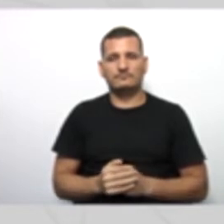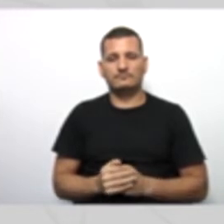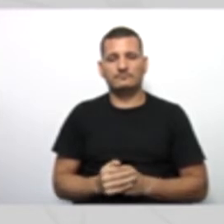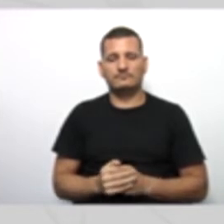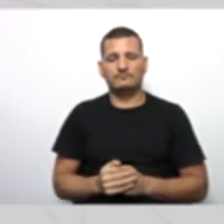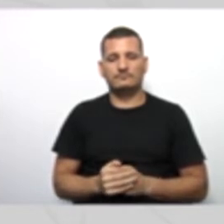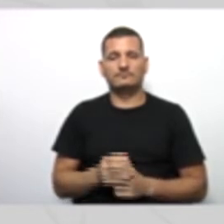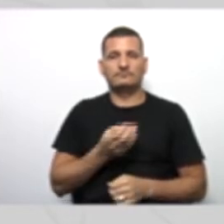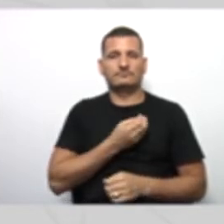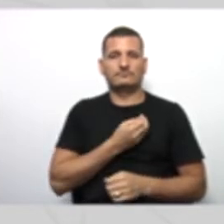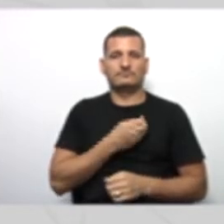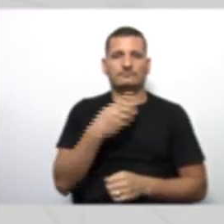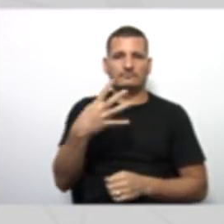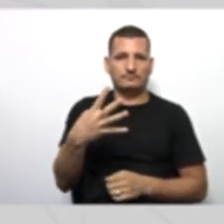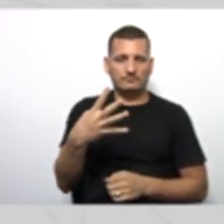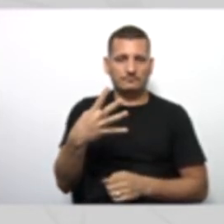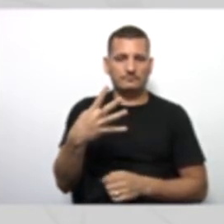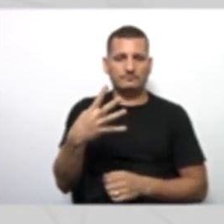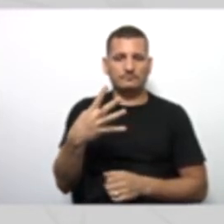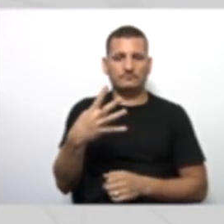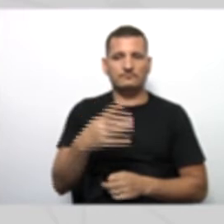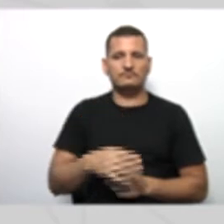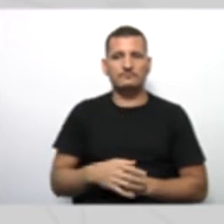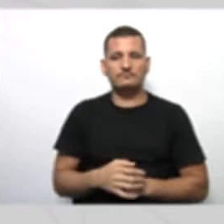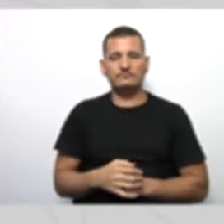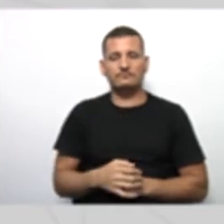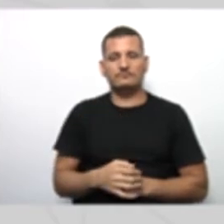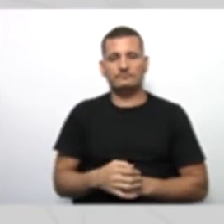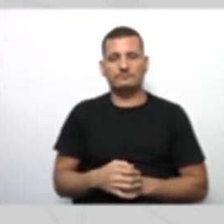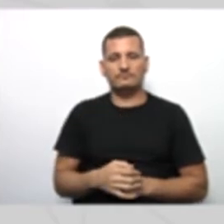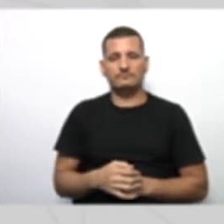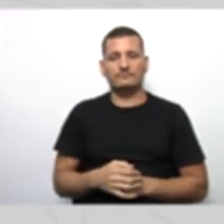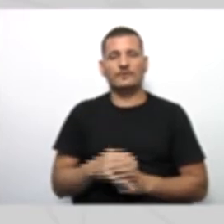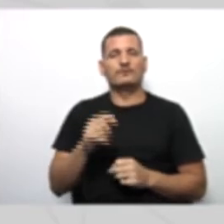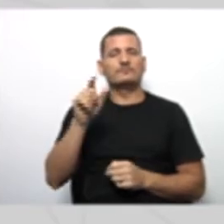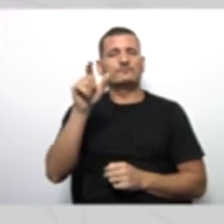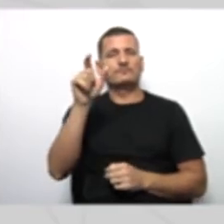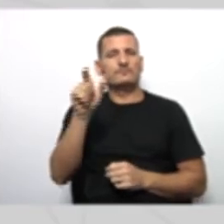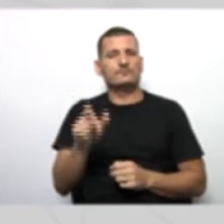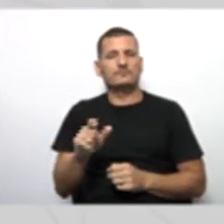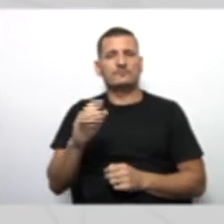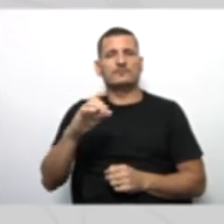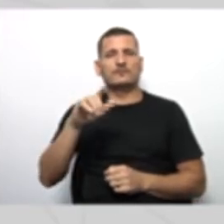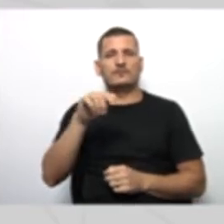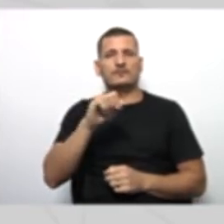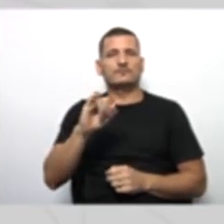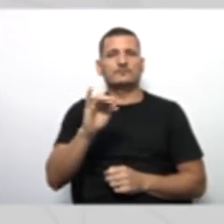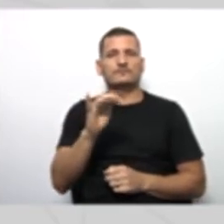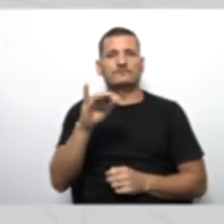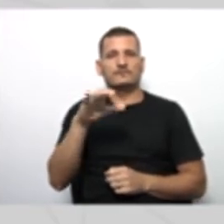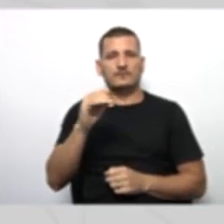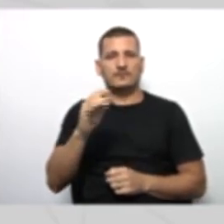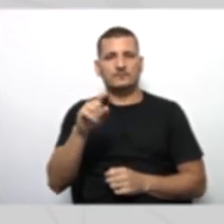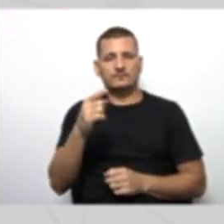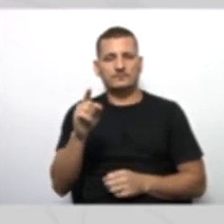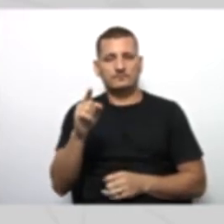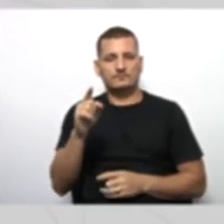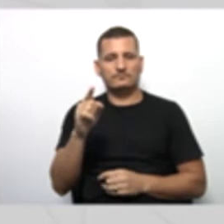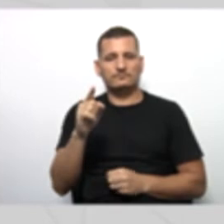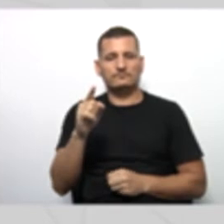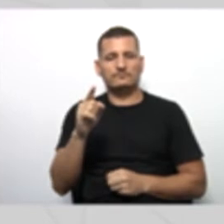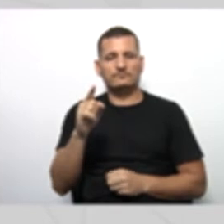1 para esse meu risco. Mas qual é o impacto se isso acontecer? Tá? Se a minha cooperativa estiver ali na beira